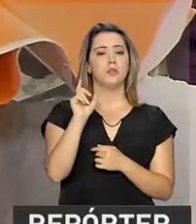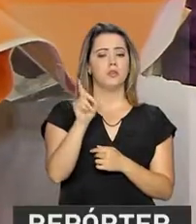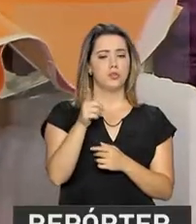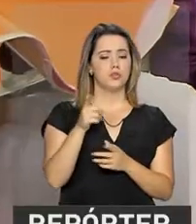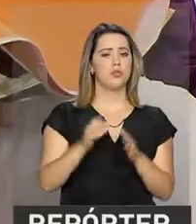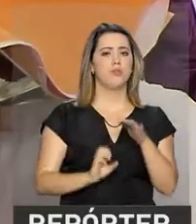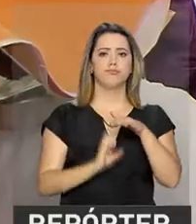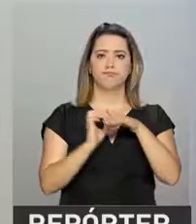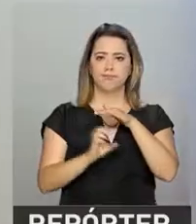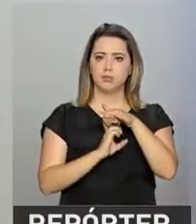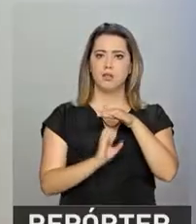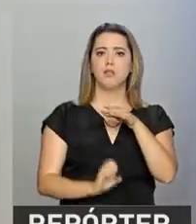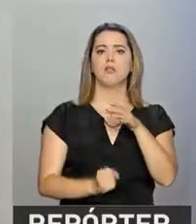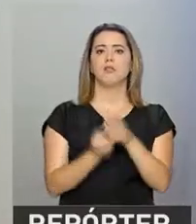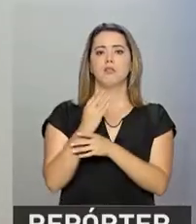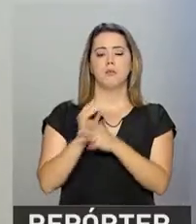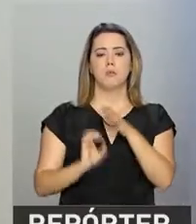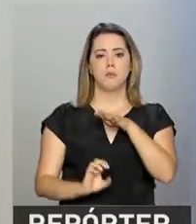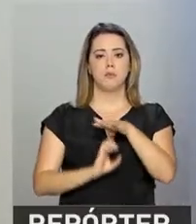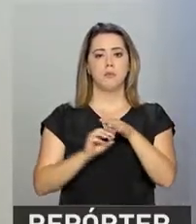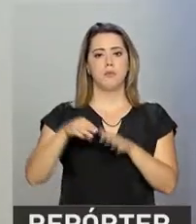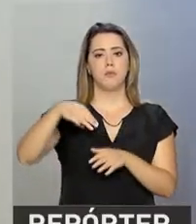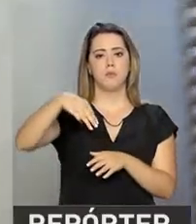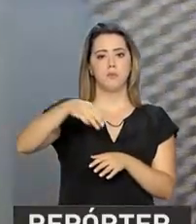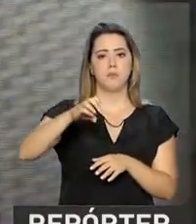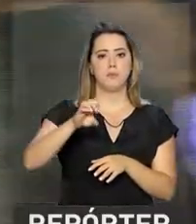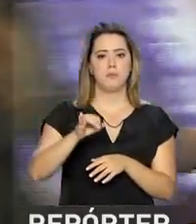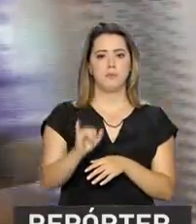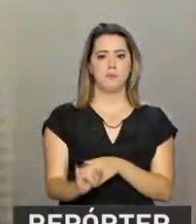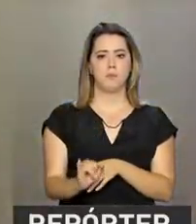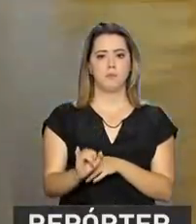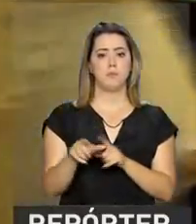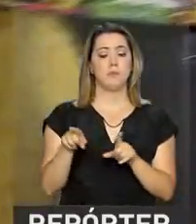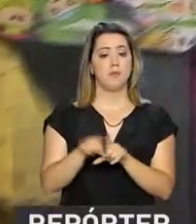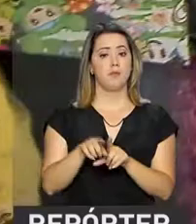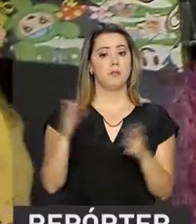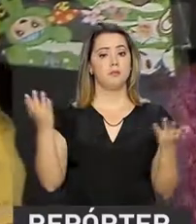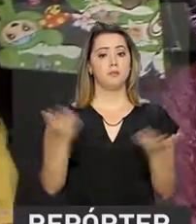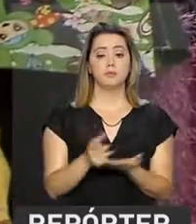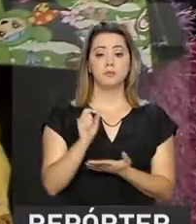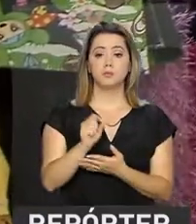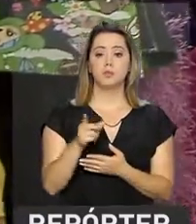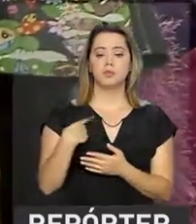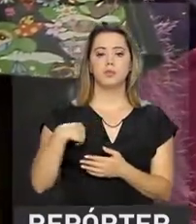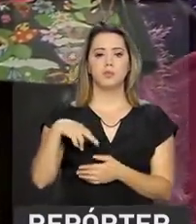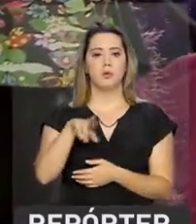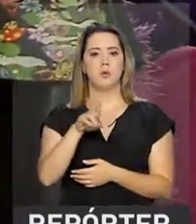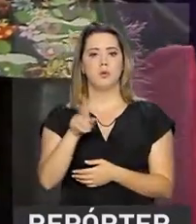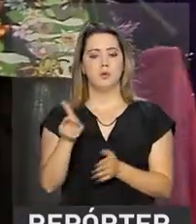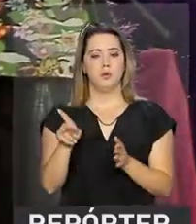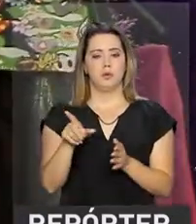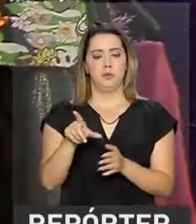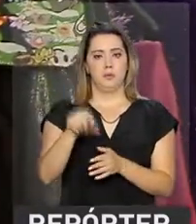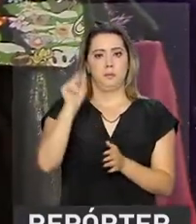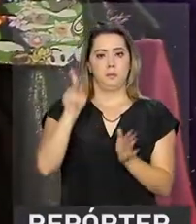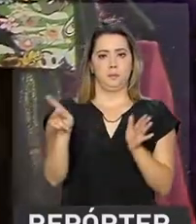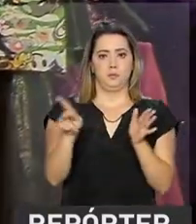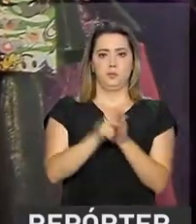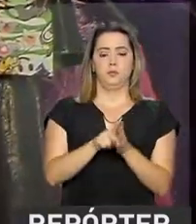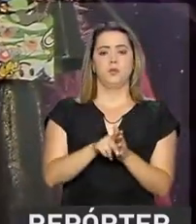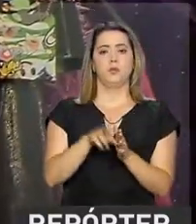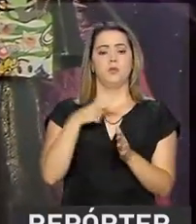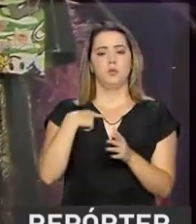formalizou no meio o programa do microempreendedor individual e agora é dona do próprio negócio que presta